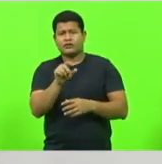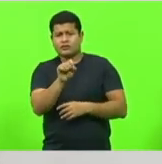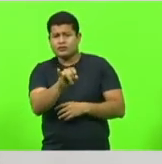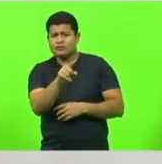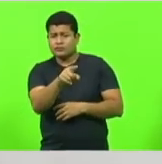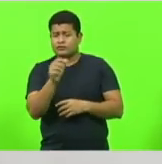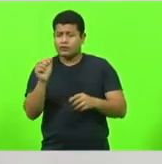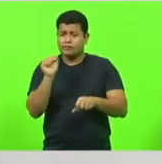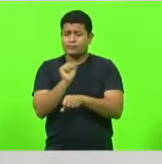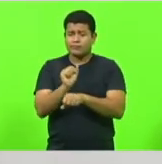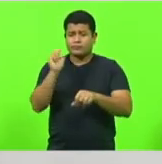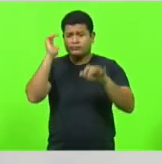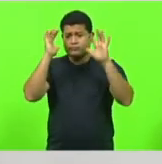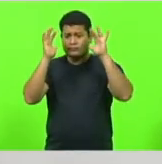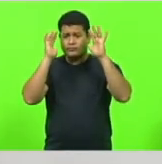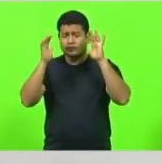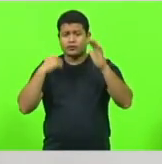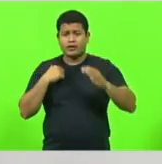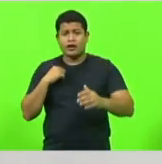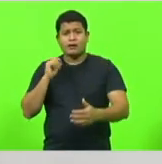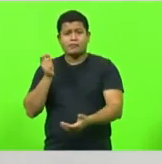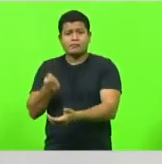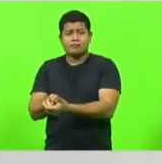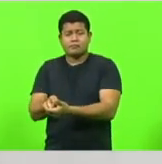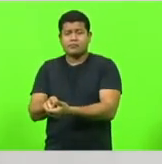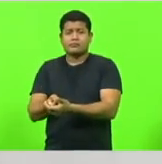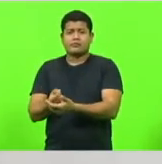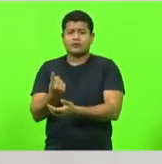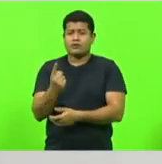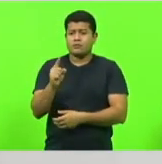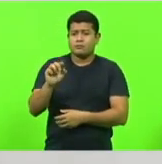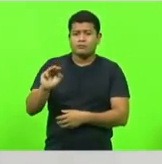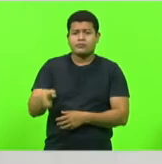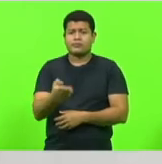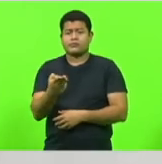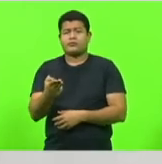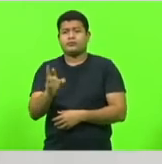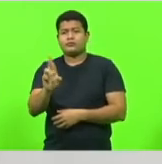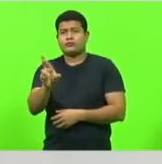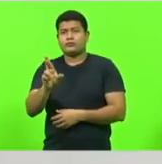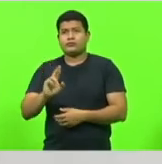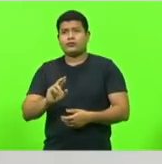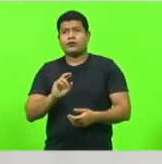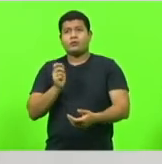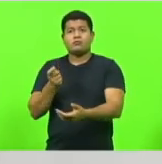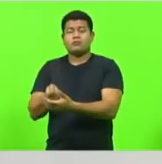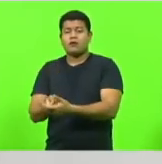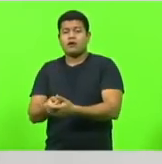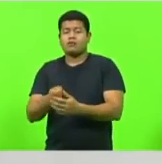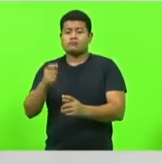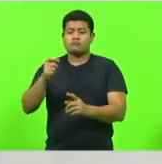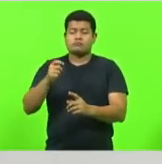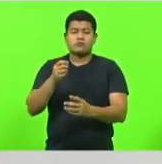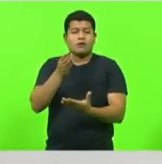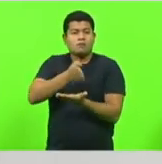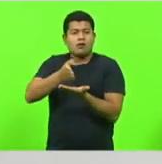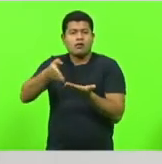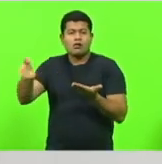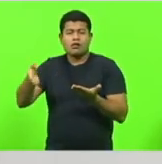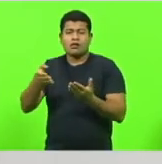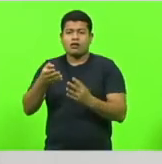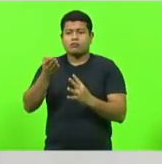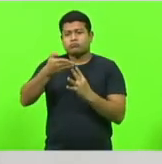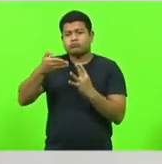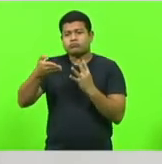seria isso, 3 ou 4 parcelas, se é R$ 1 milhão, a matemática nos diz que seriam 4 de 250, ou 3 de 333